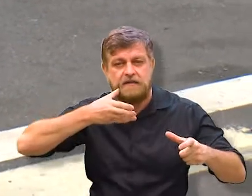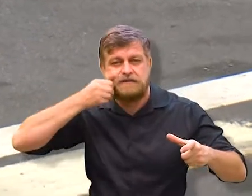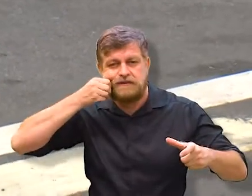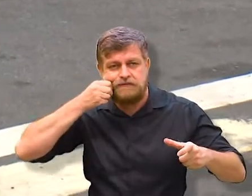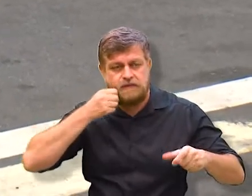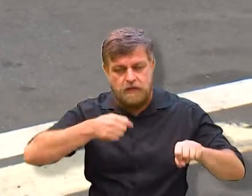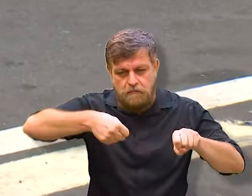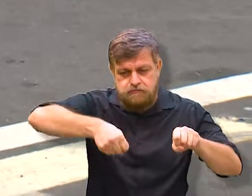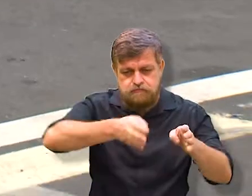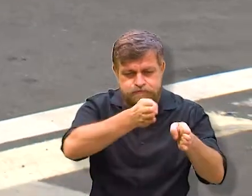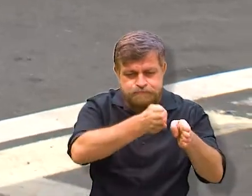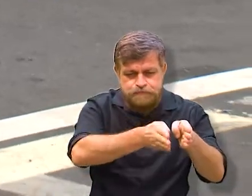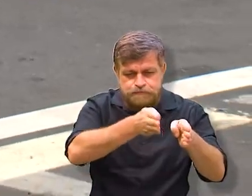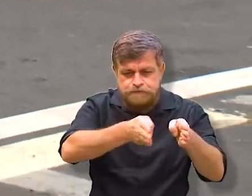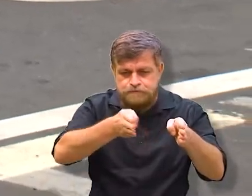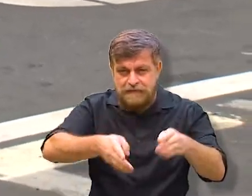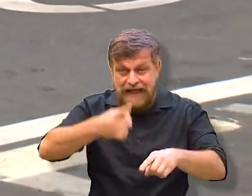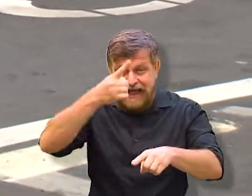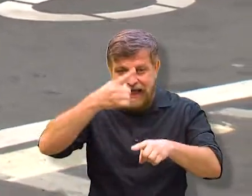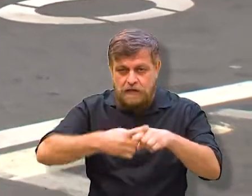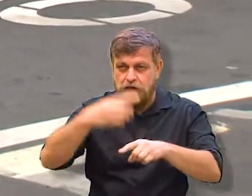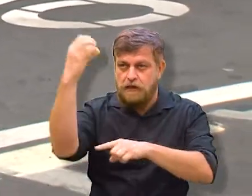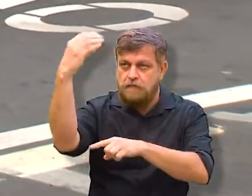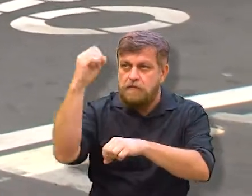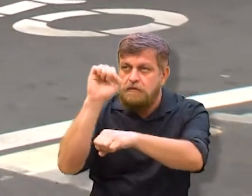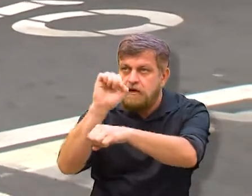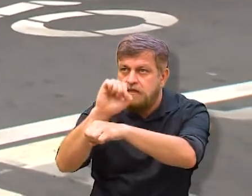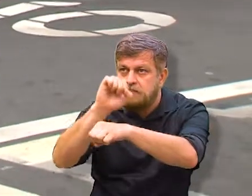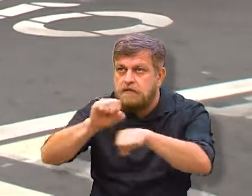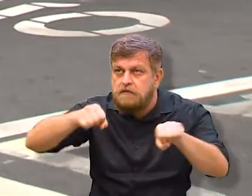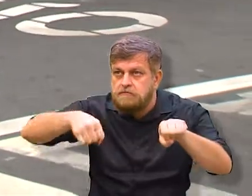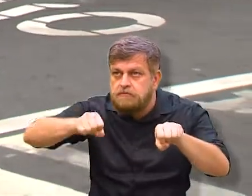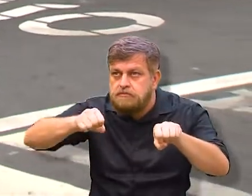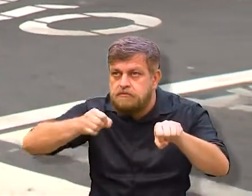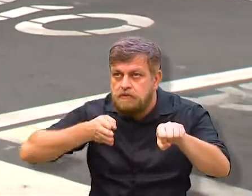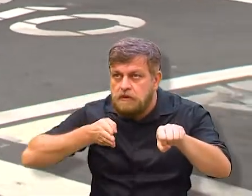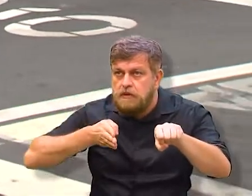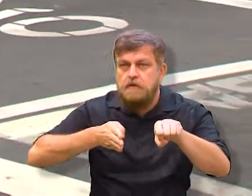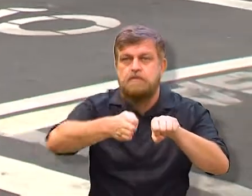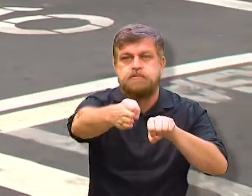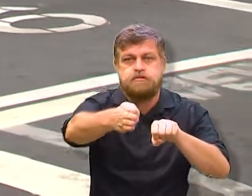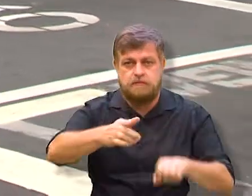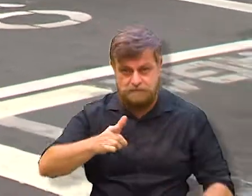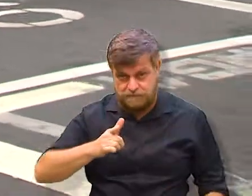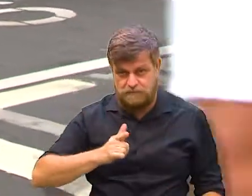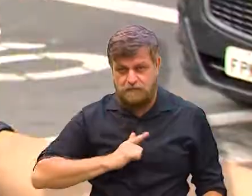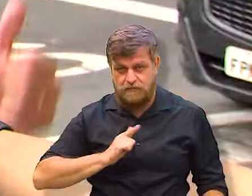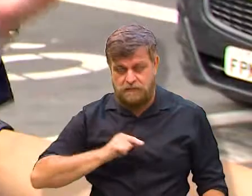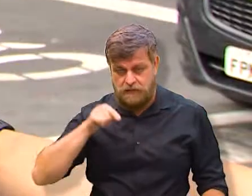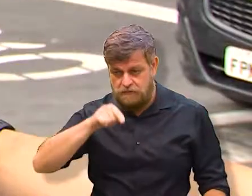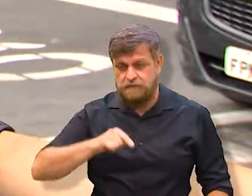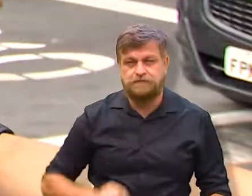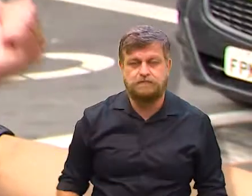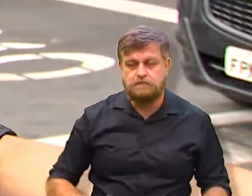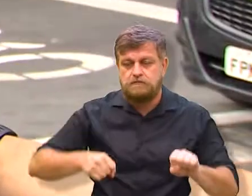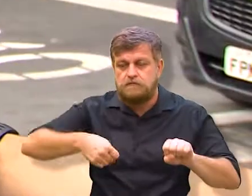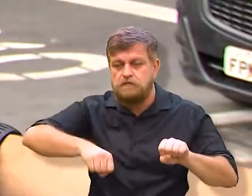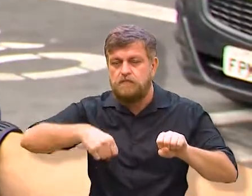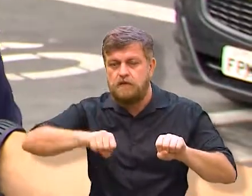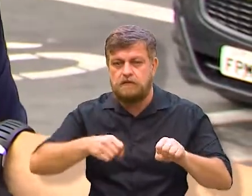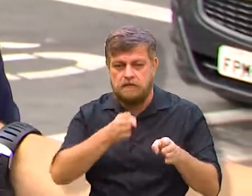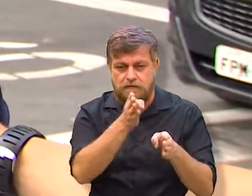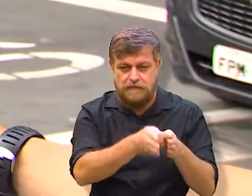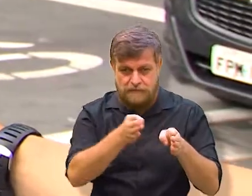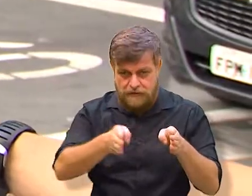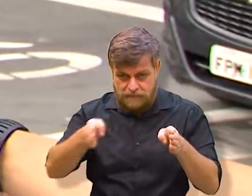a disputa por espaço com automóveis no momento em que aguardam abertura do semáforos vai diminuir mas quando esse condutor